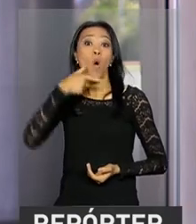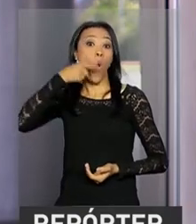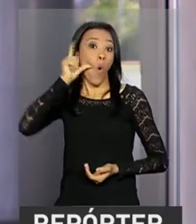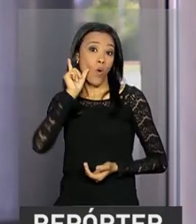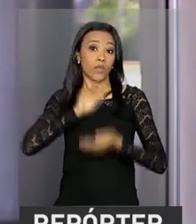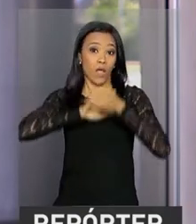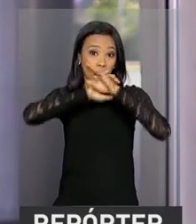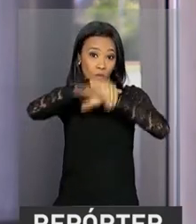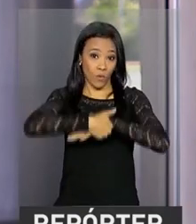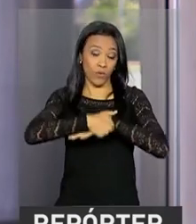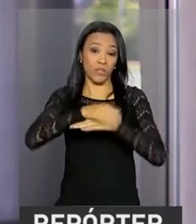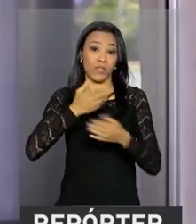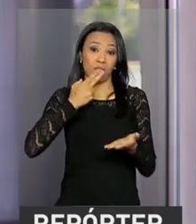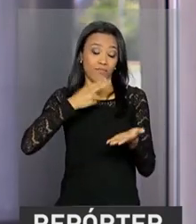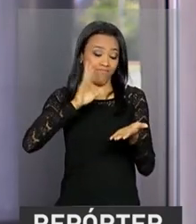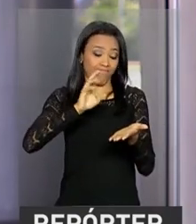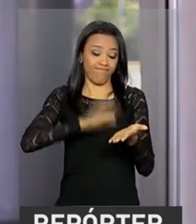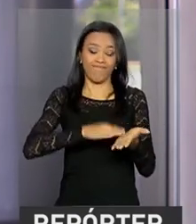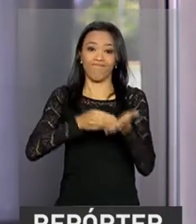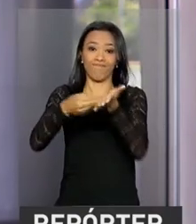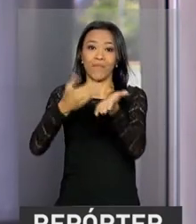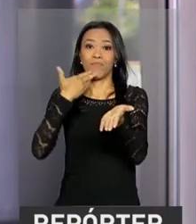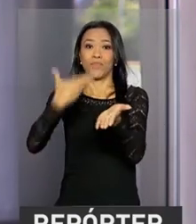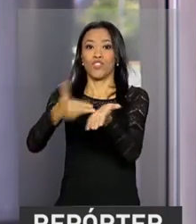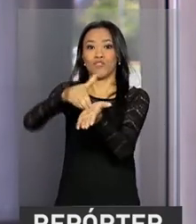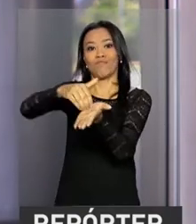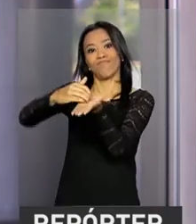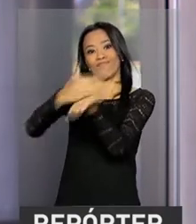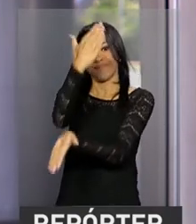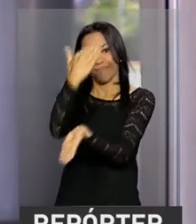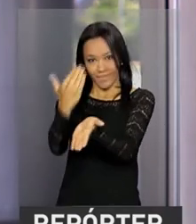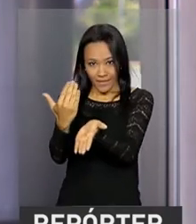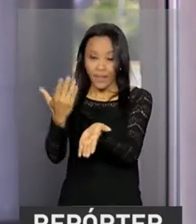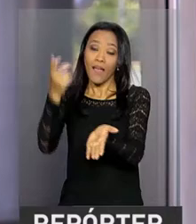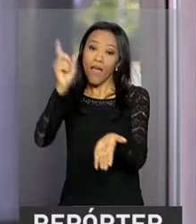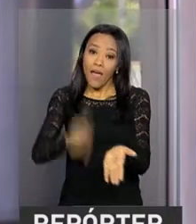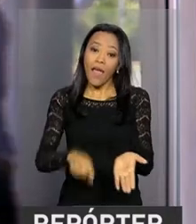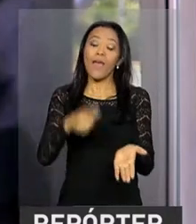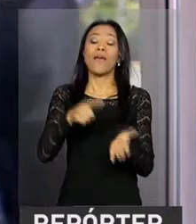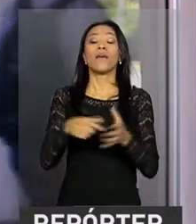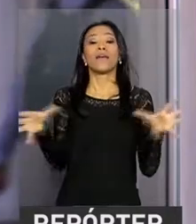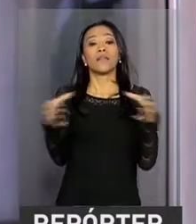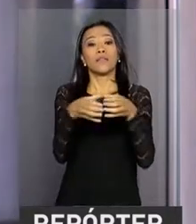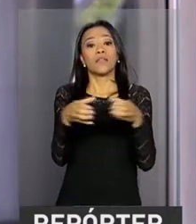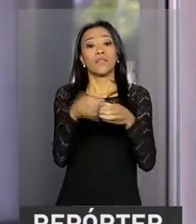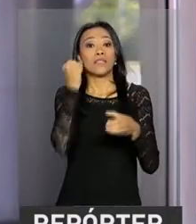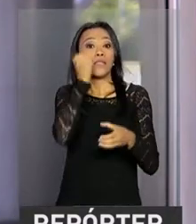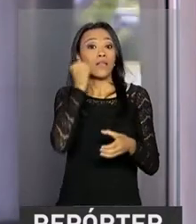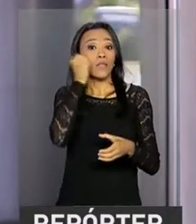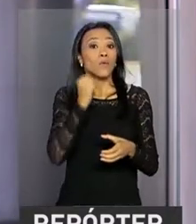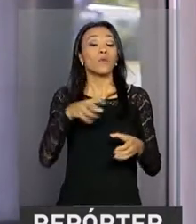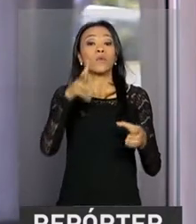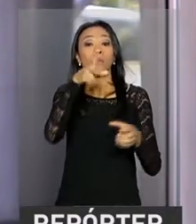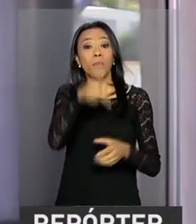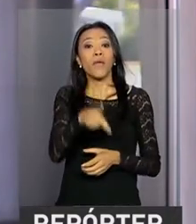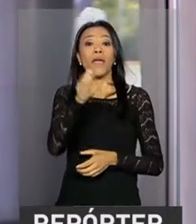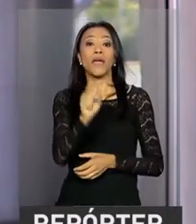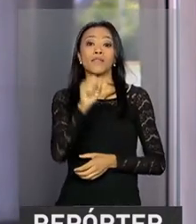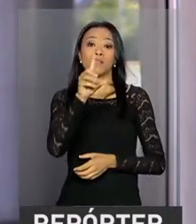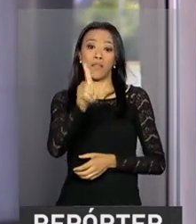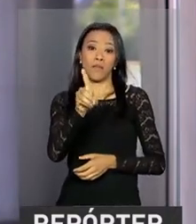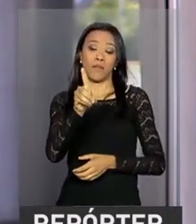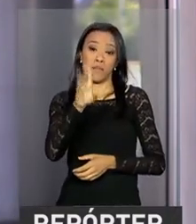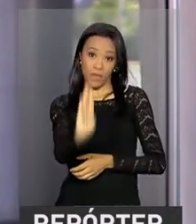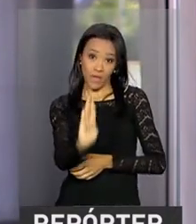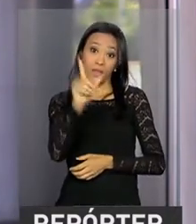michel temer a carta de renúncia ao cargo serra é senador pelo psdb de são paulo e tem e tem mandato até